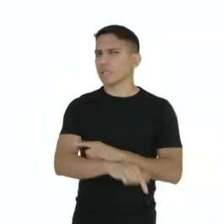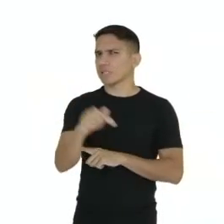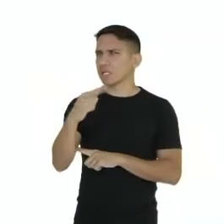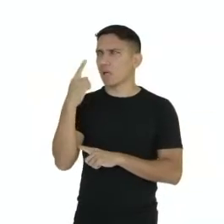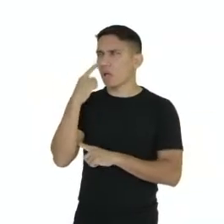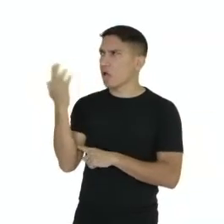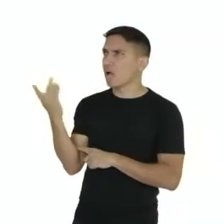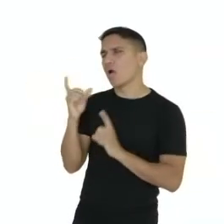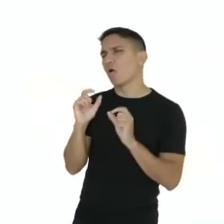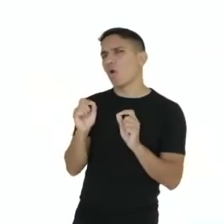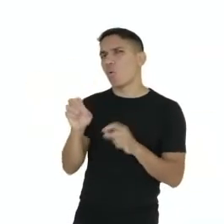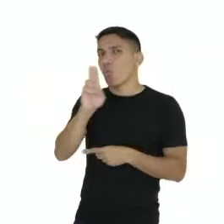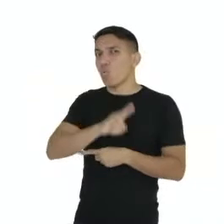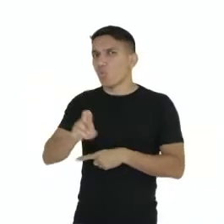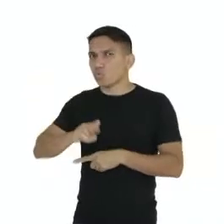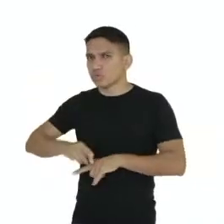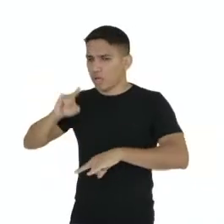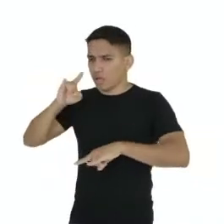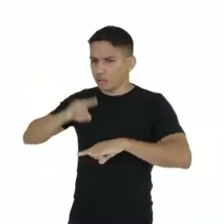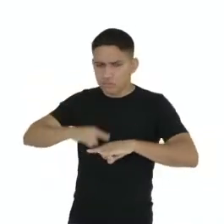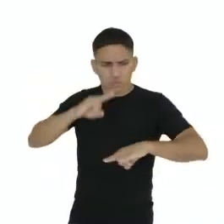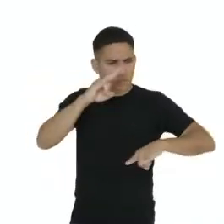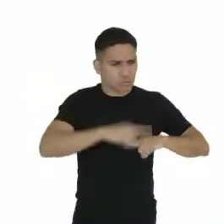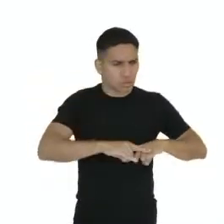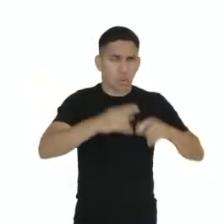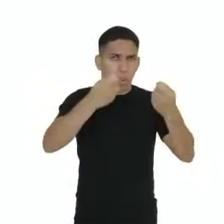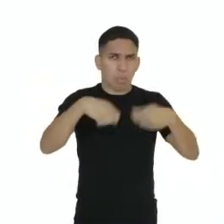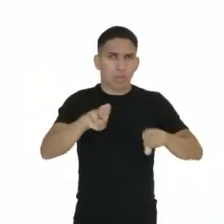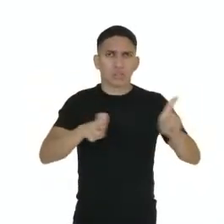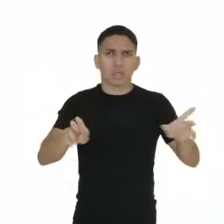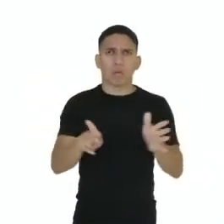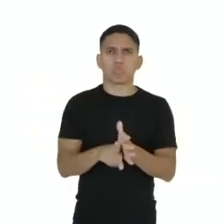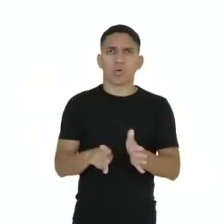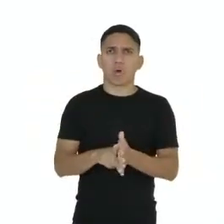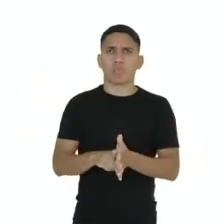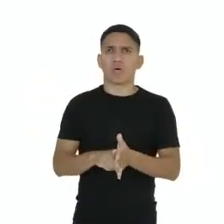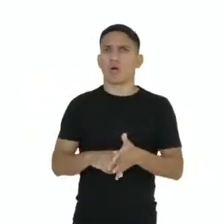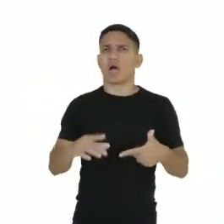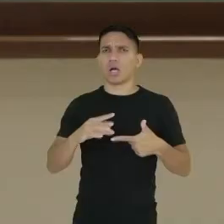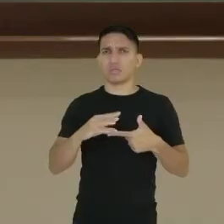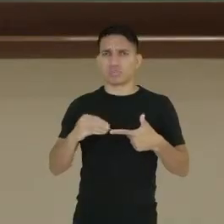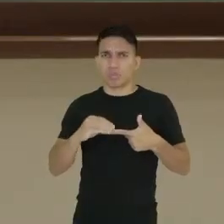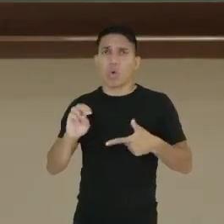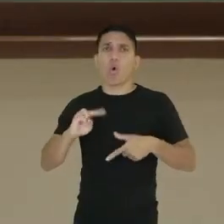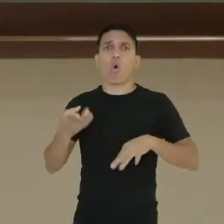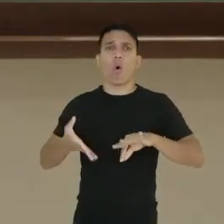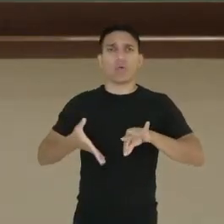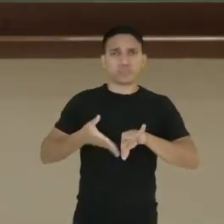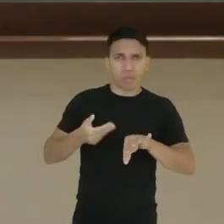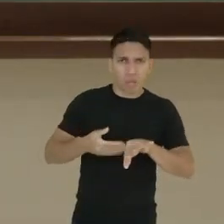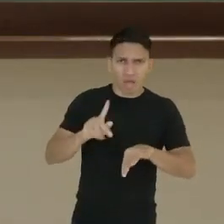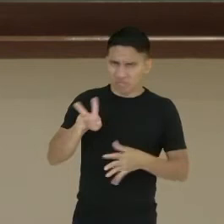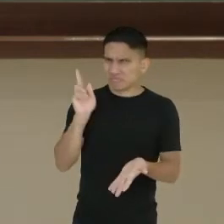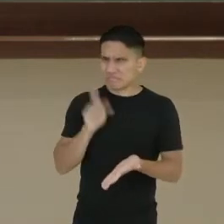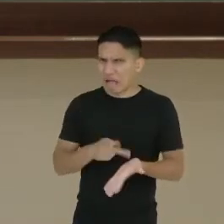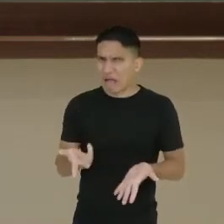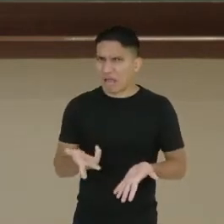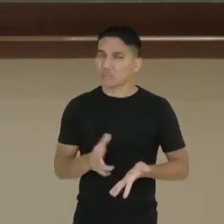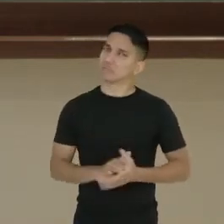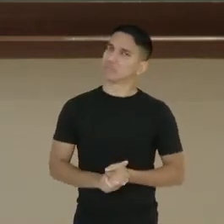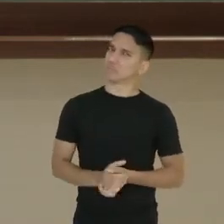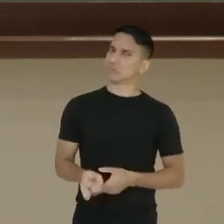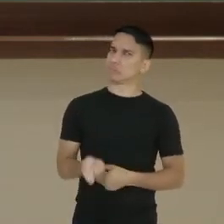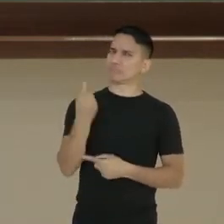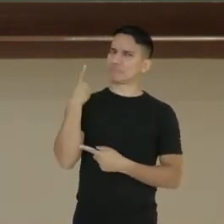do preservativo não é necessário no sexo oral. É verdade? Pode parecer estranha essa pergunta, como que